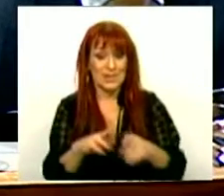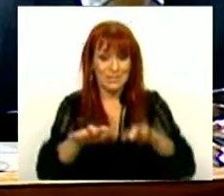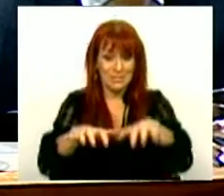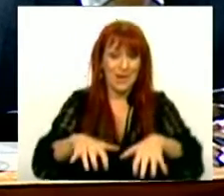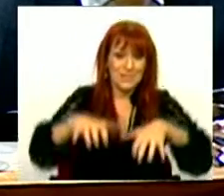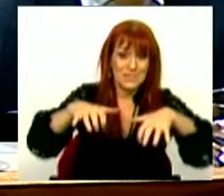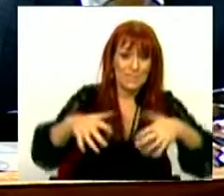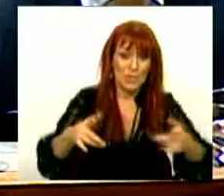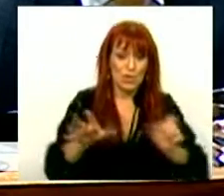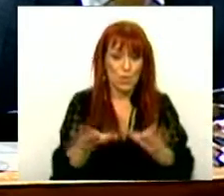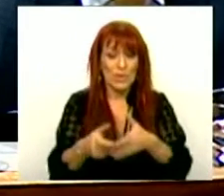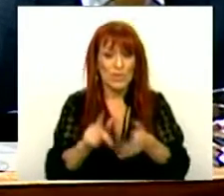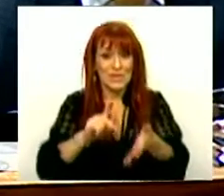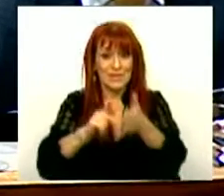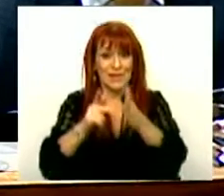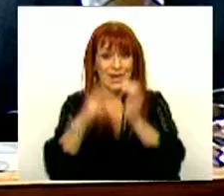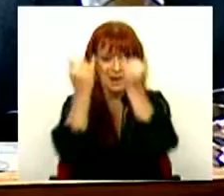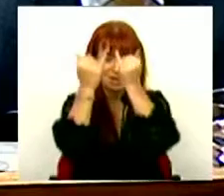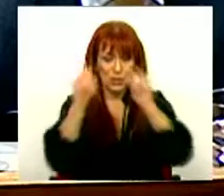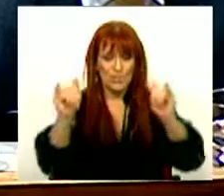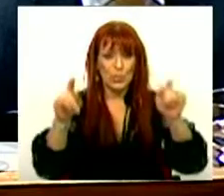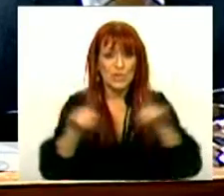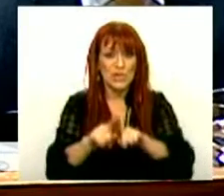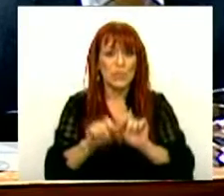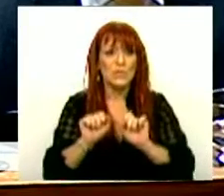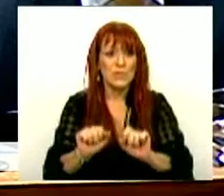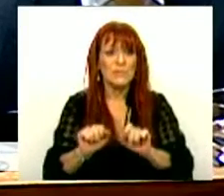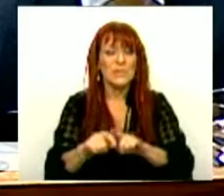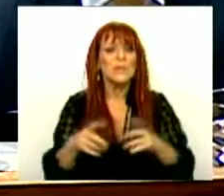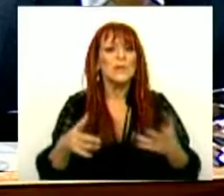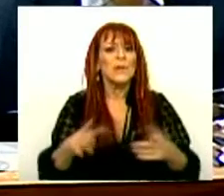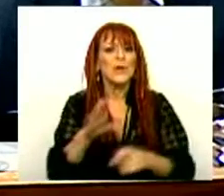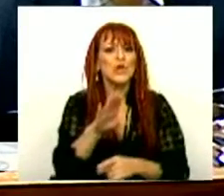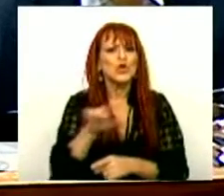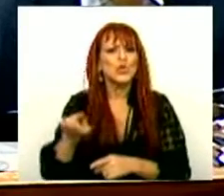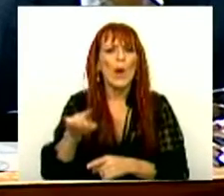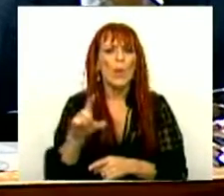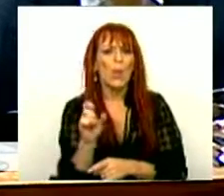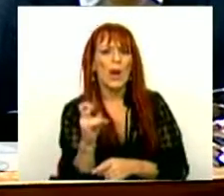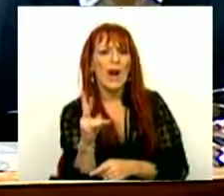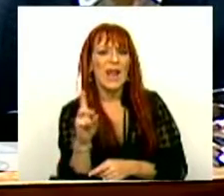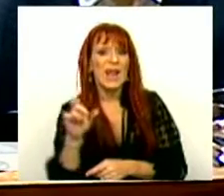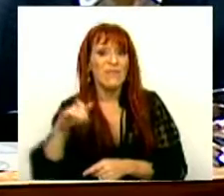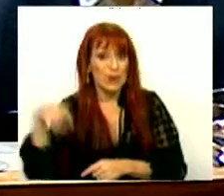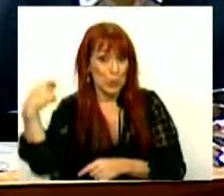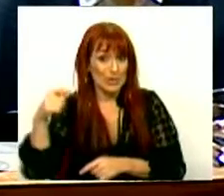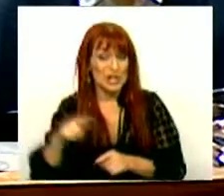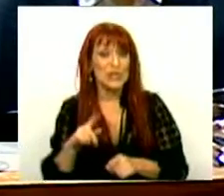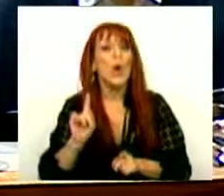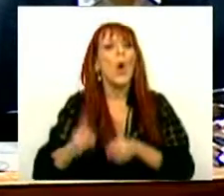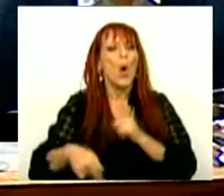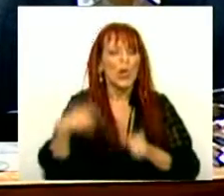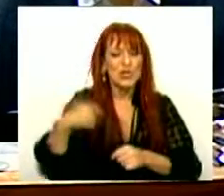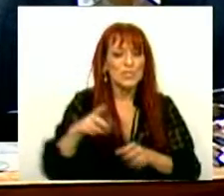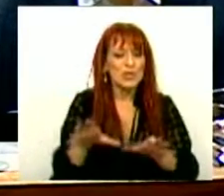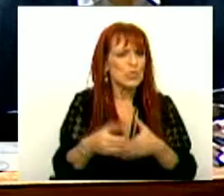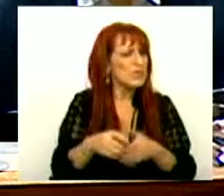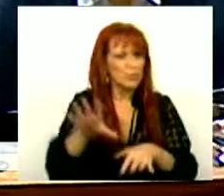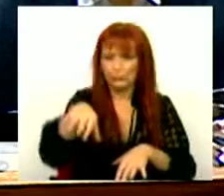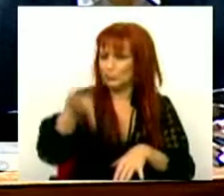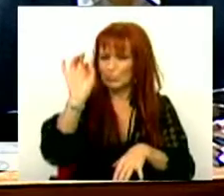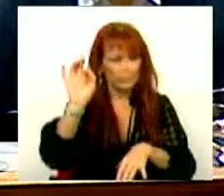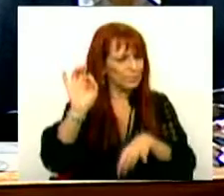Assembleia da Comissão Técnica Independente, presidida pelo engenheiro João Cravinho, é que os presidentes das comissões deixem de ser